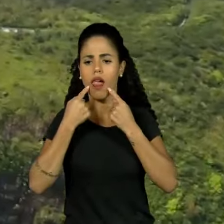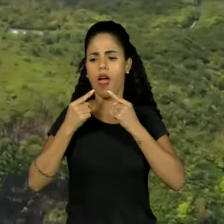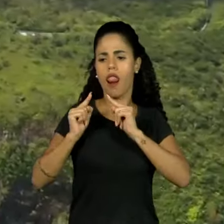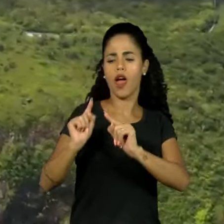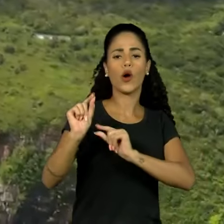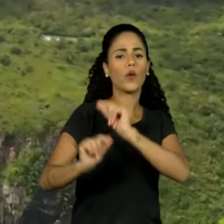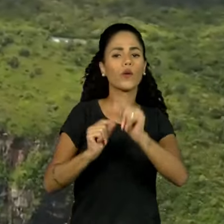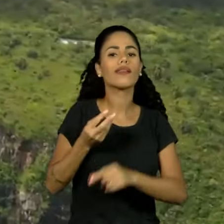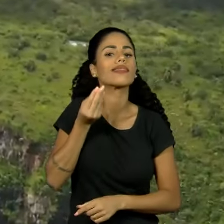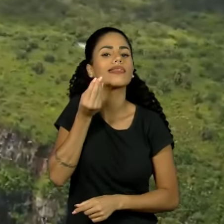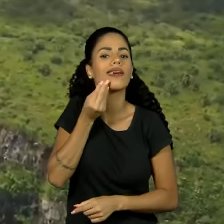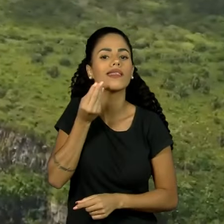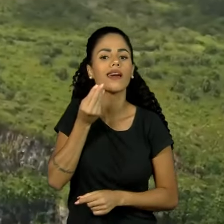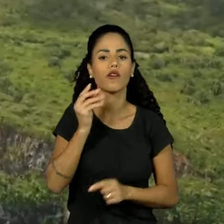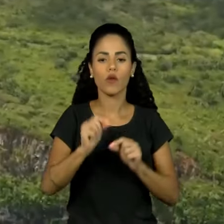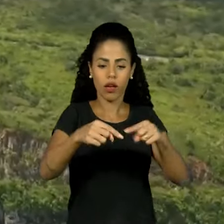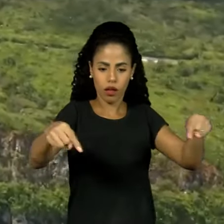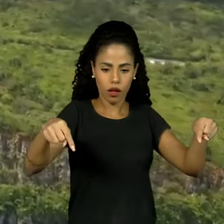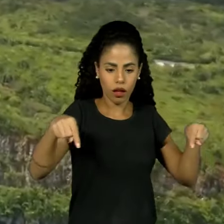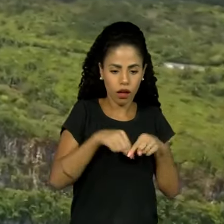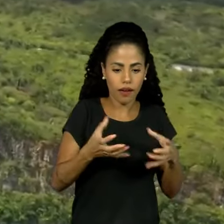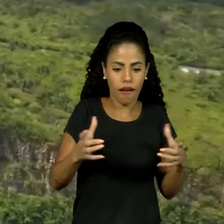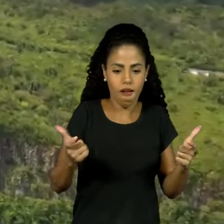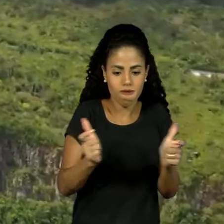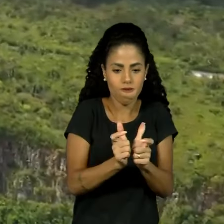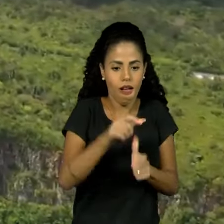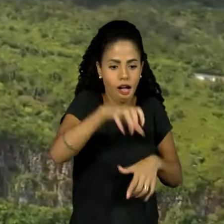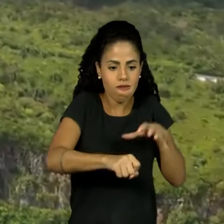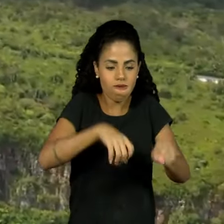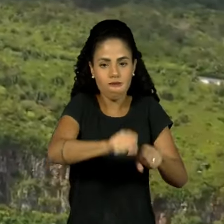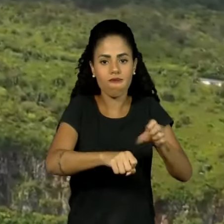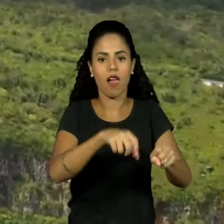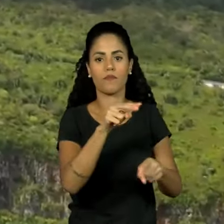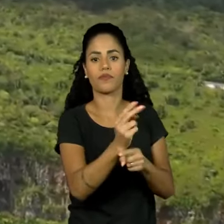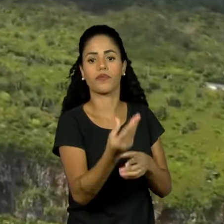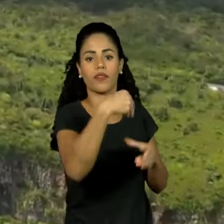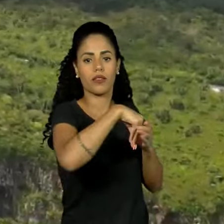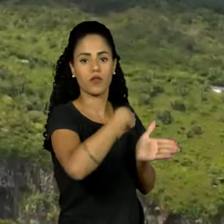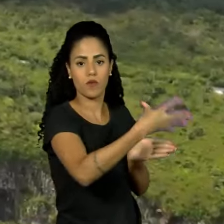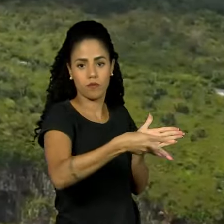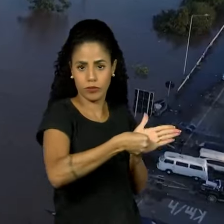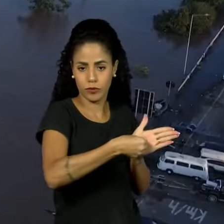está a tentativa de diminuir a área protegida da Amazônia Legal.